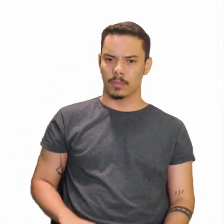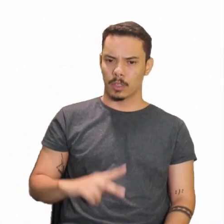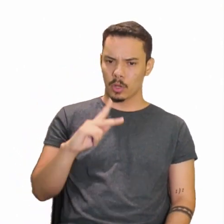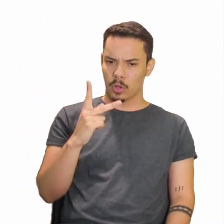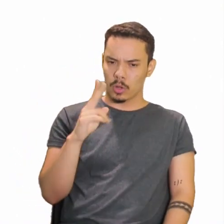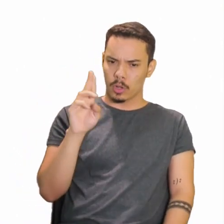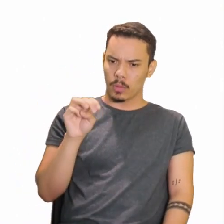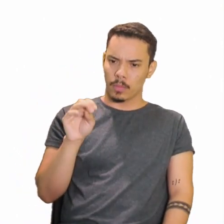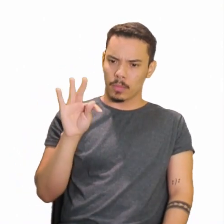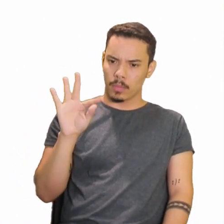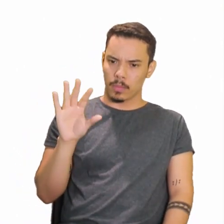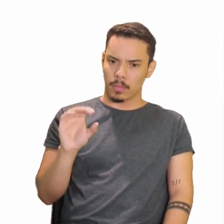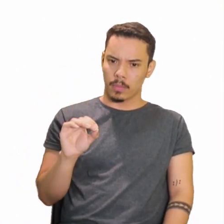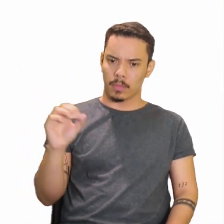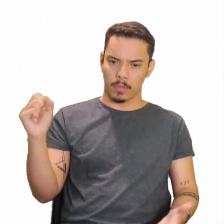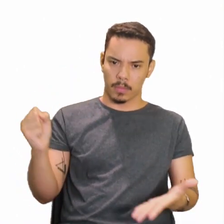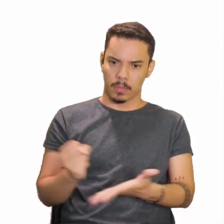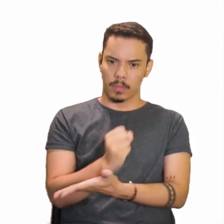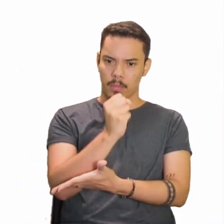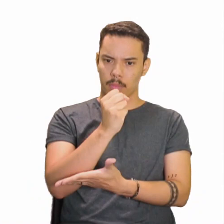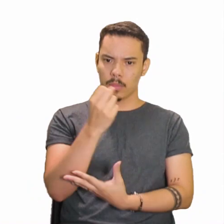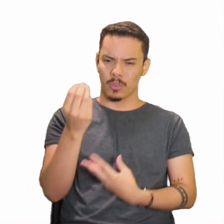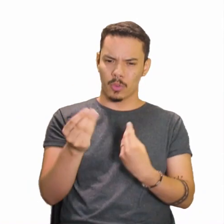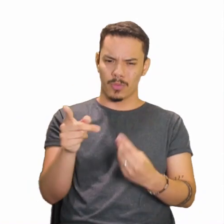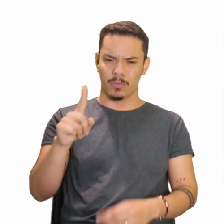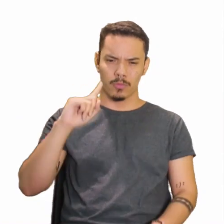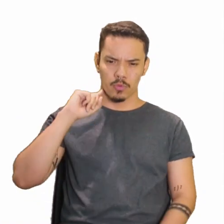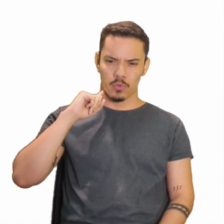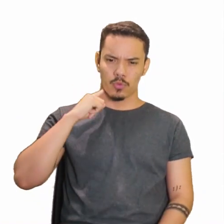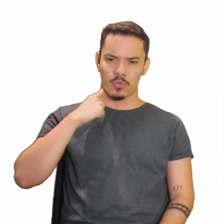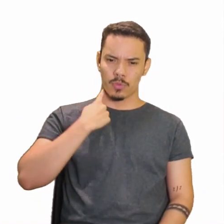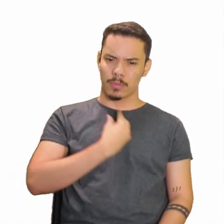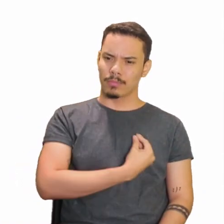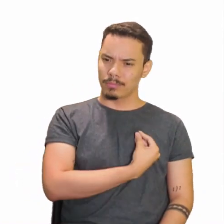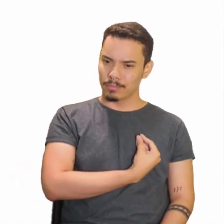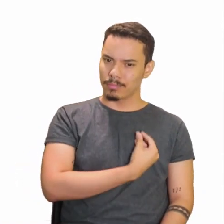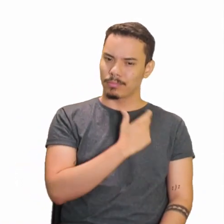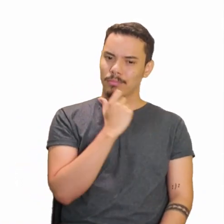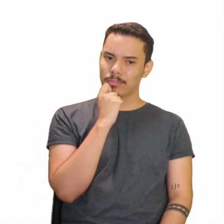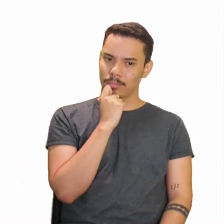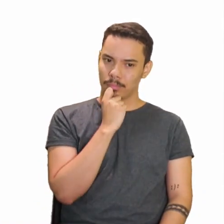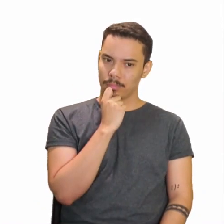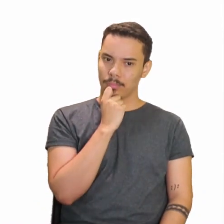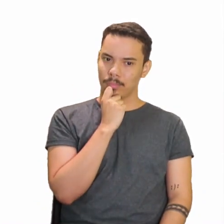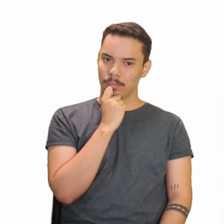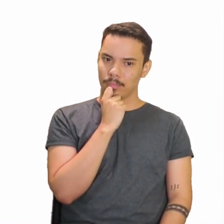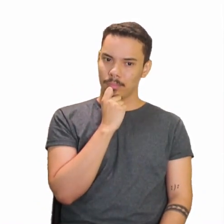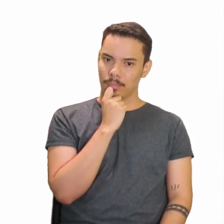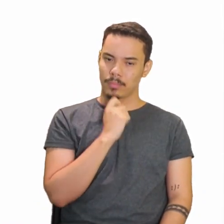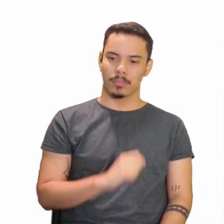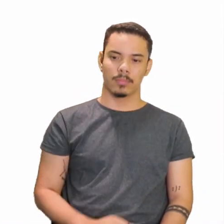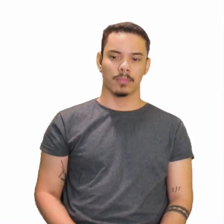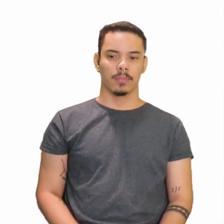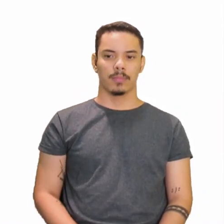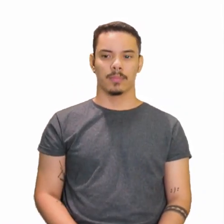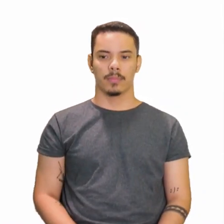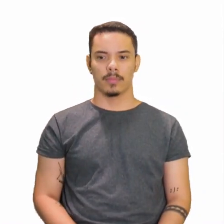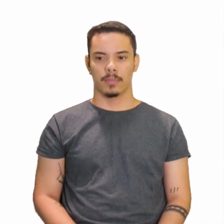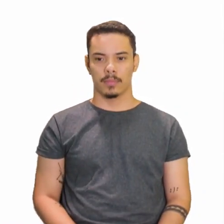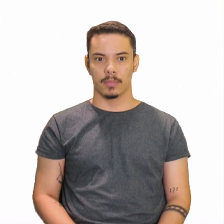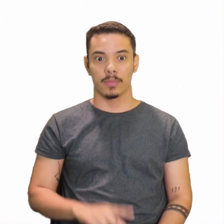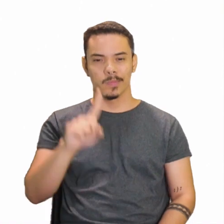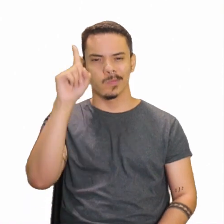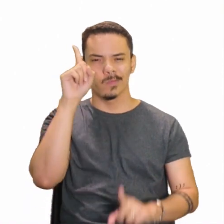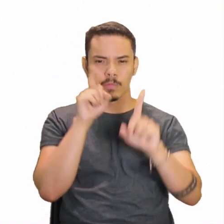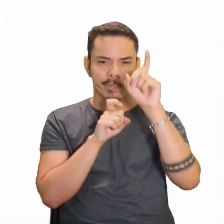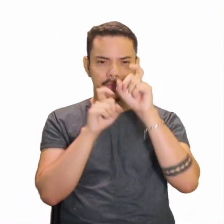Humberto, puxa, como você estava sujinho. A expressão